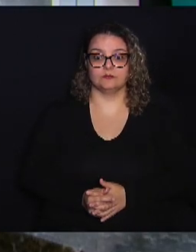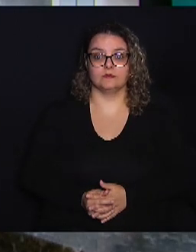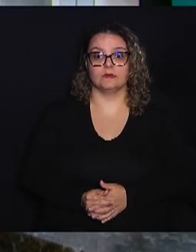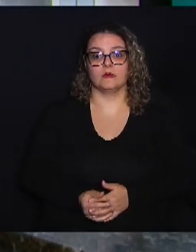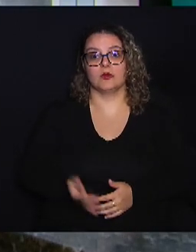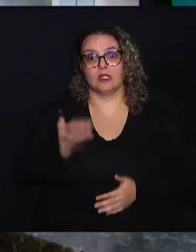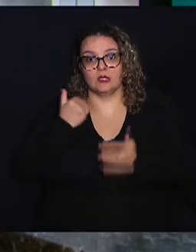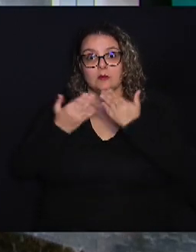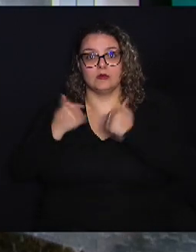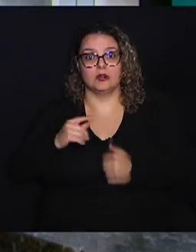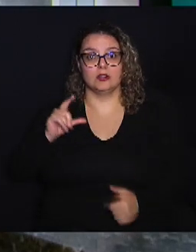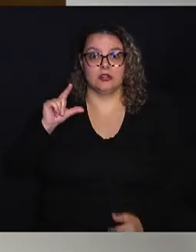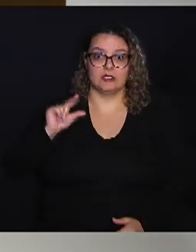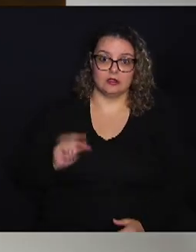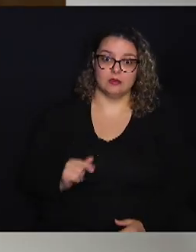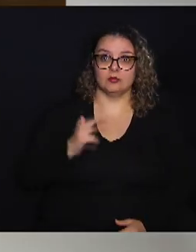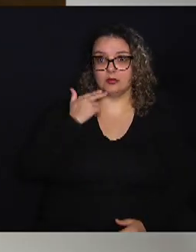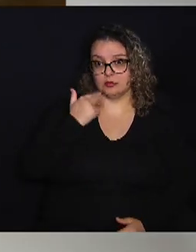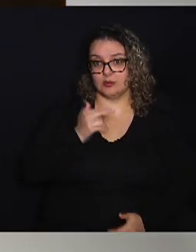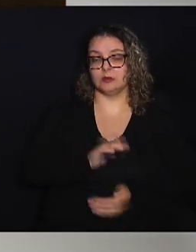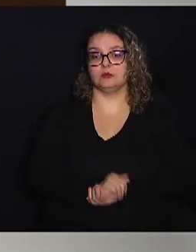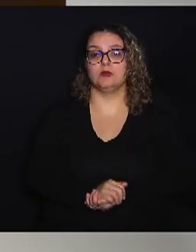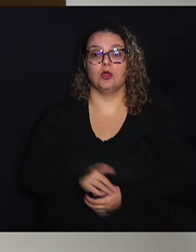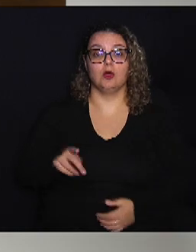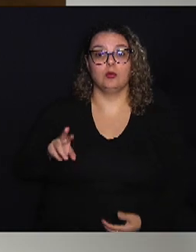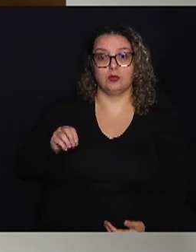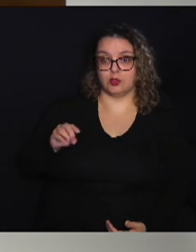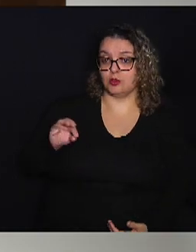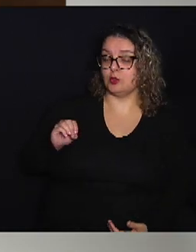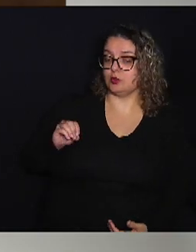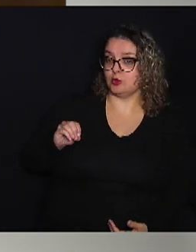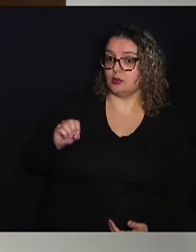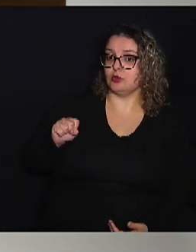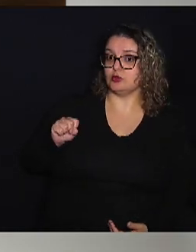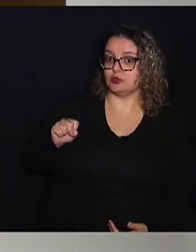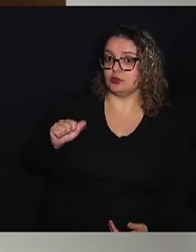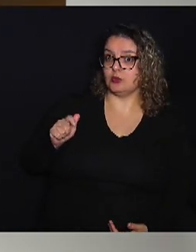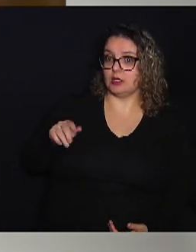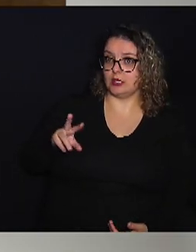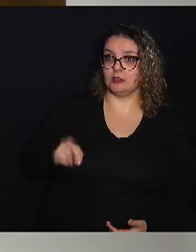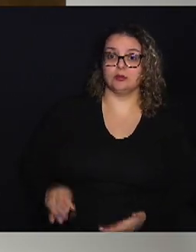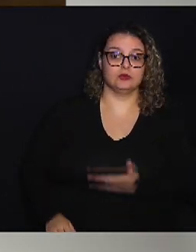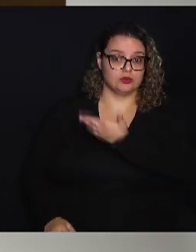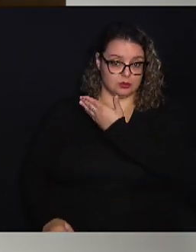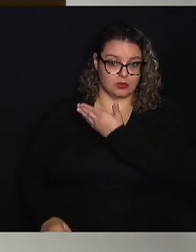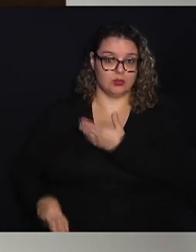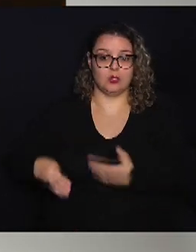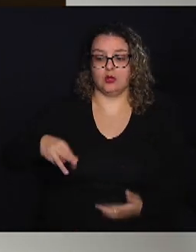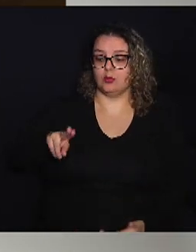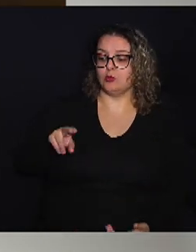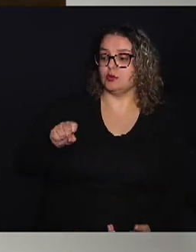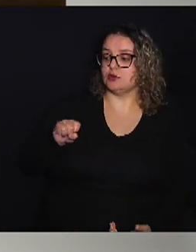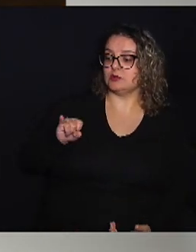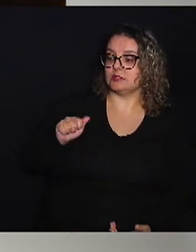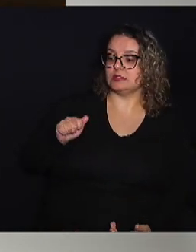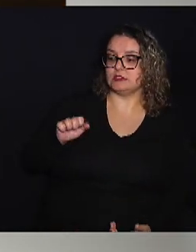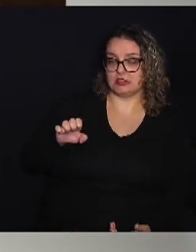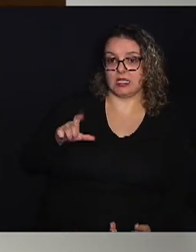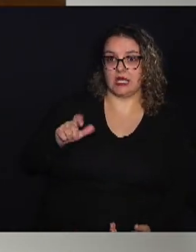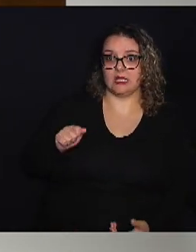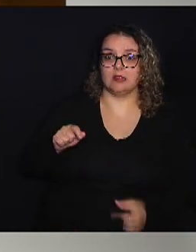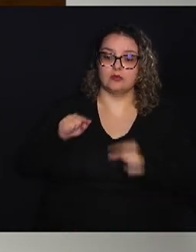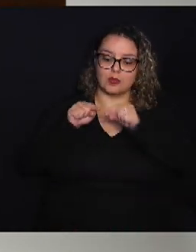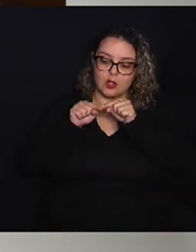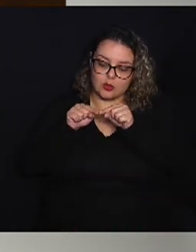consumiram, que tem baixo valor nutricional. O protozoário que ajuda a nutrir as capivaras se chama Musiella cunhai. Ela é toda